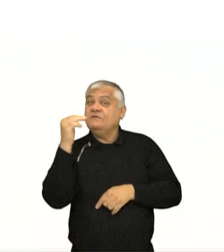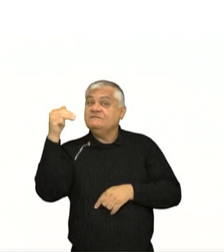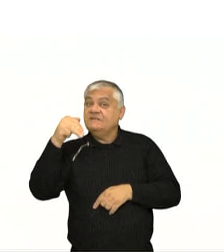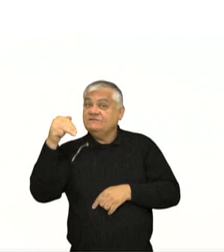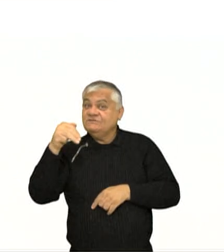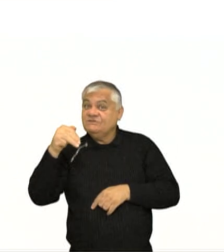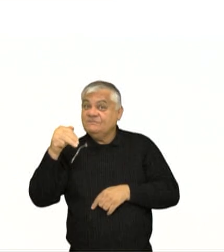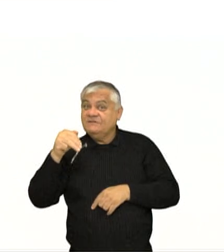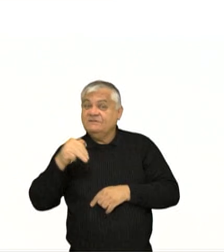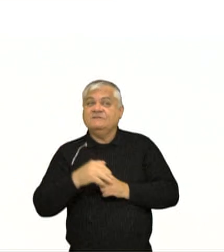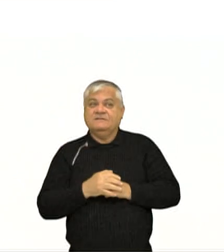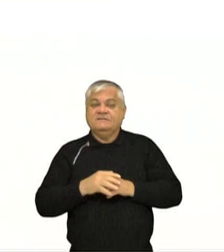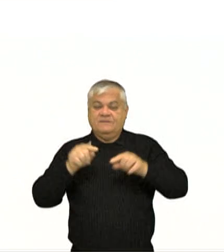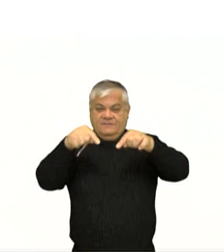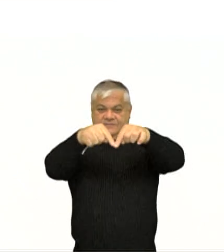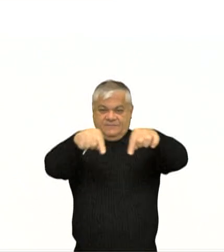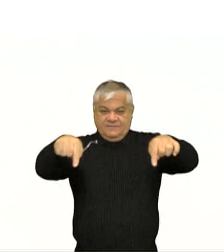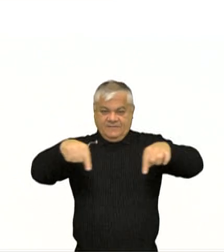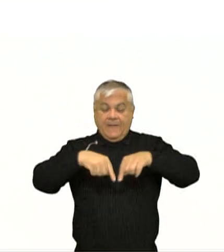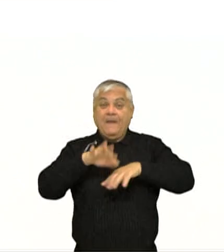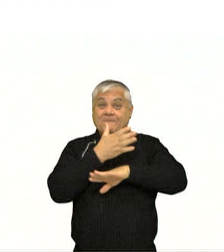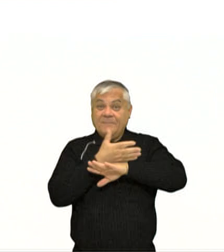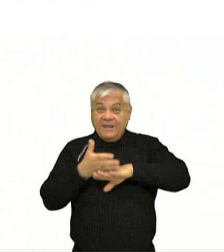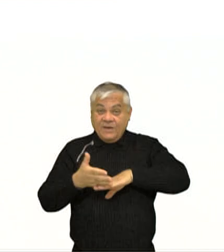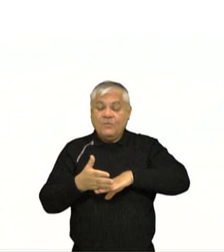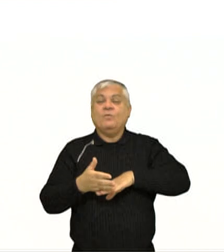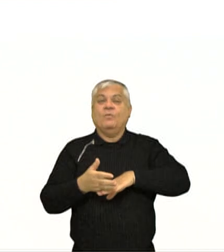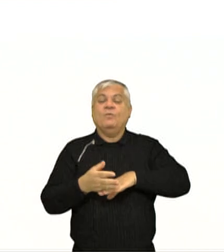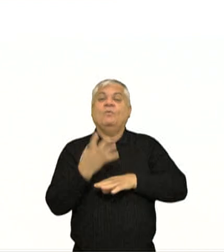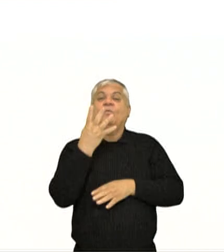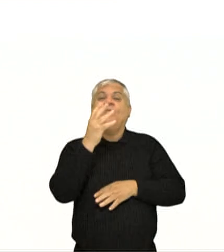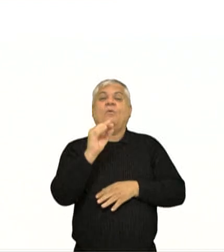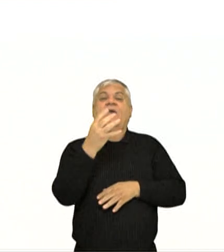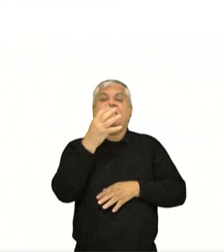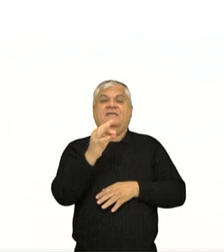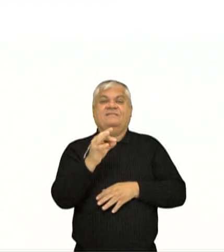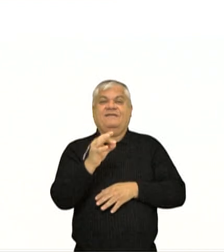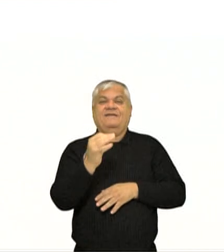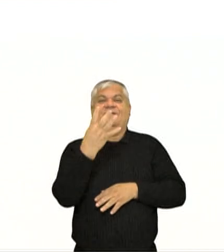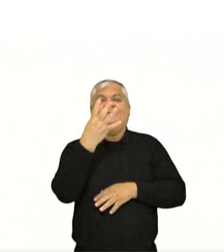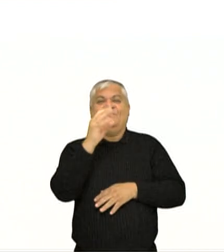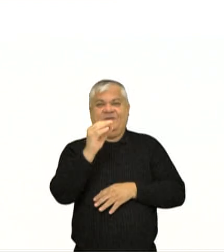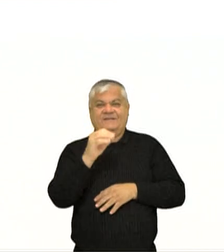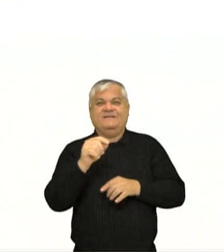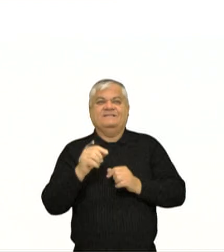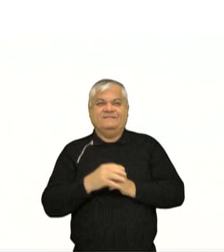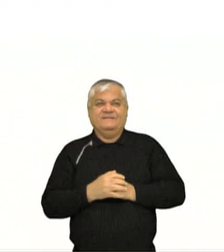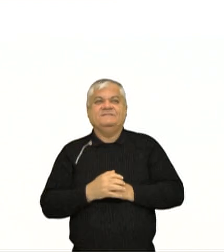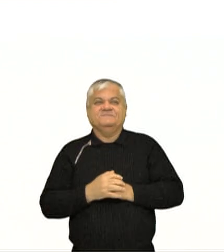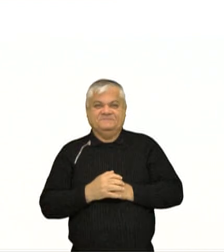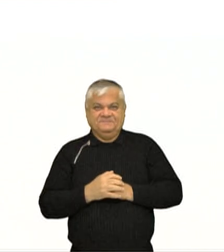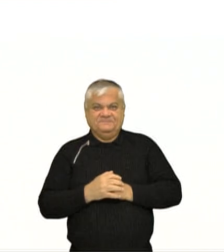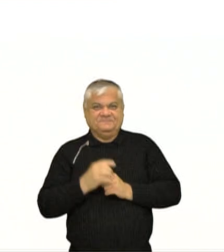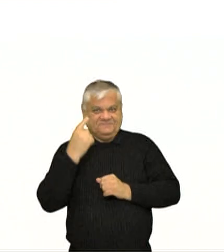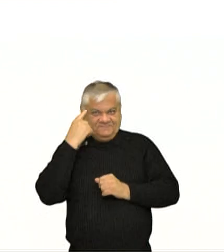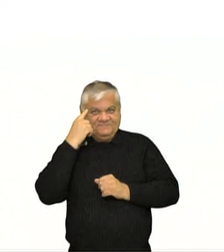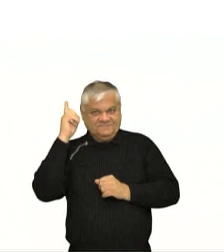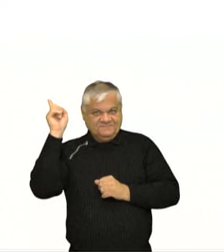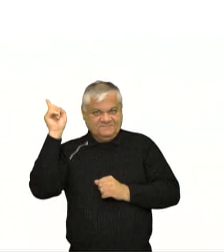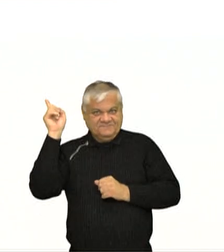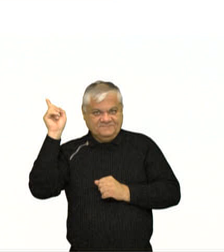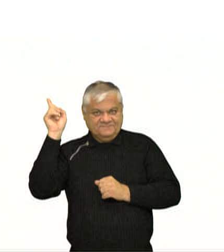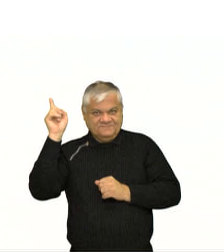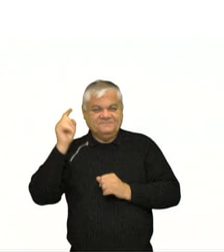meu quadrado de 42 por 42. Dentro desse quadrado, eu tracei 2 centímetros, uma moldura